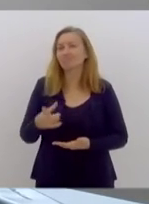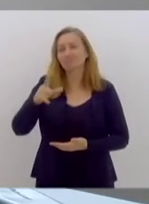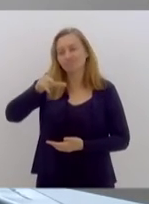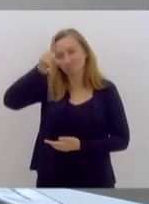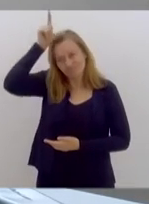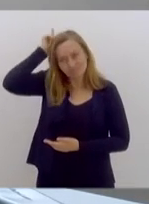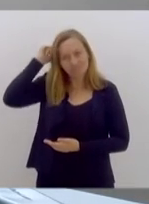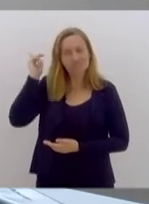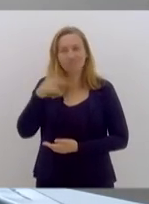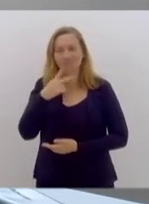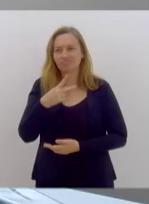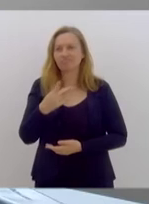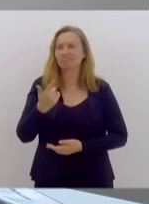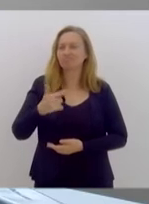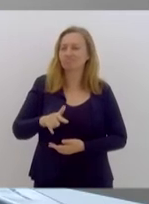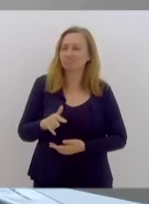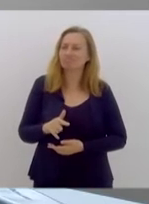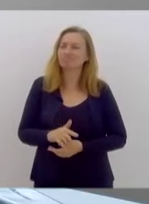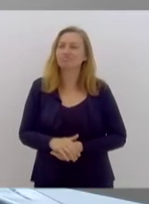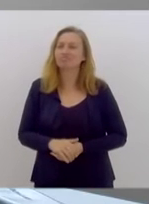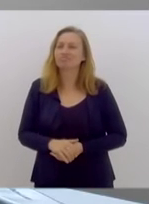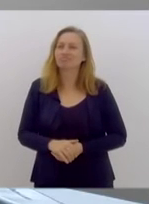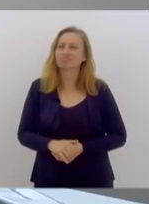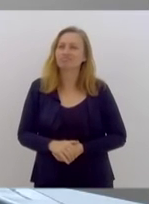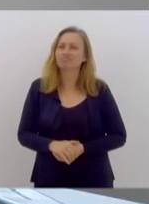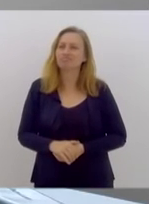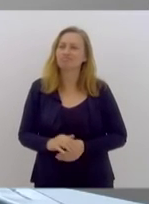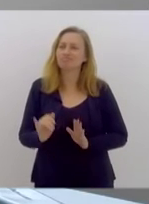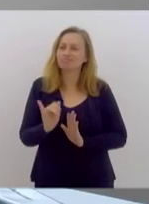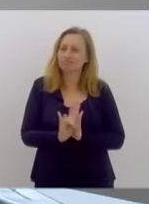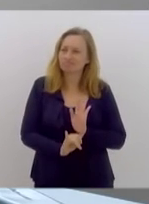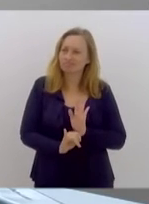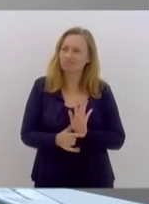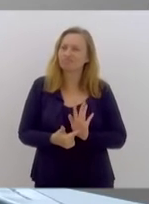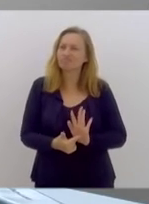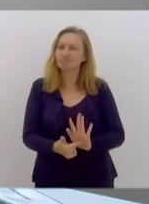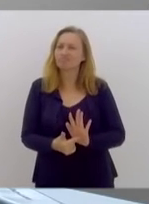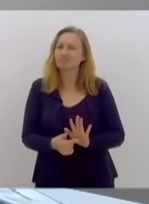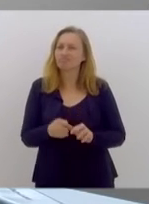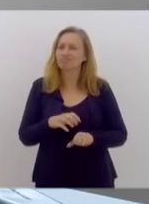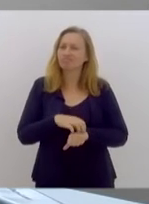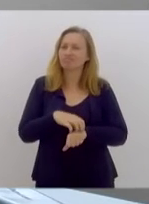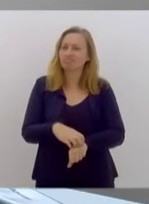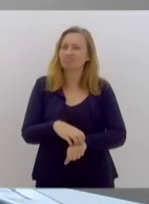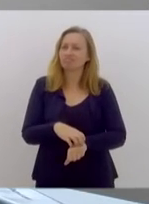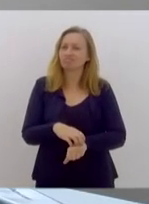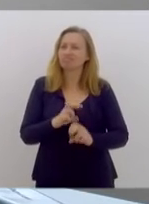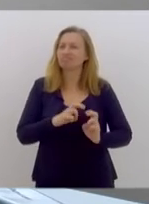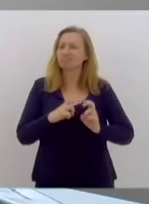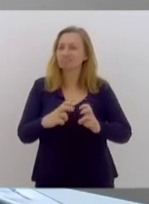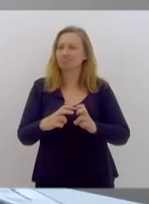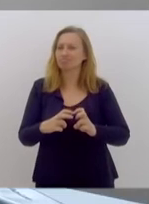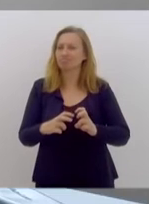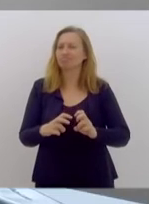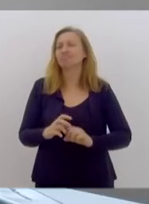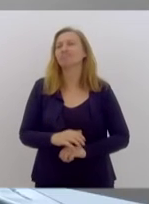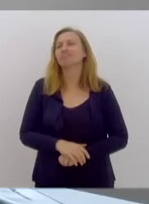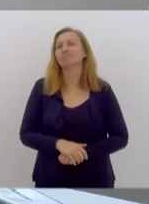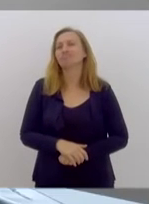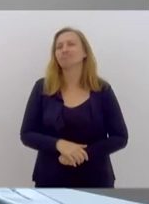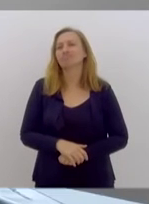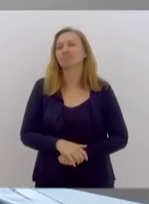já falou que uma vez uma das nossas oitivas isso apareceu no relatório o transporte Ferroviário de passageiros